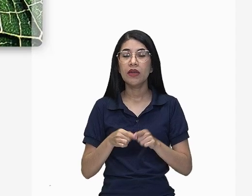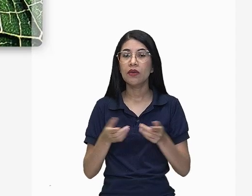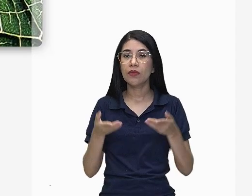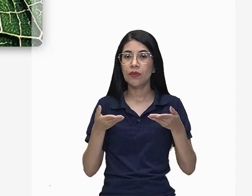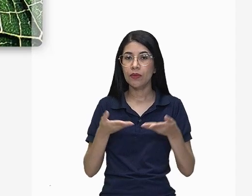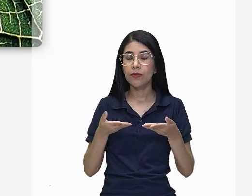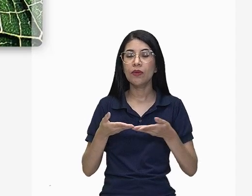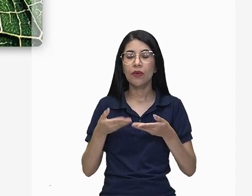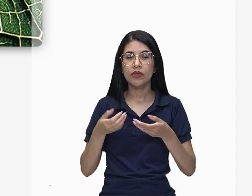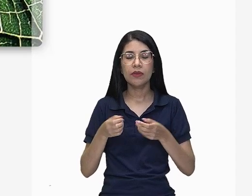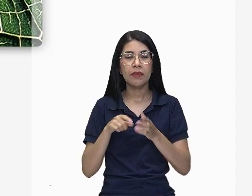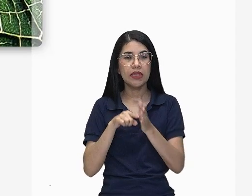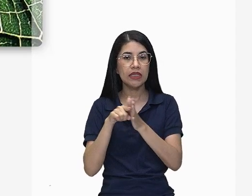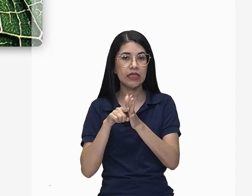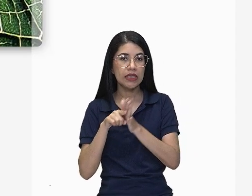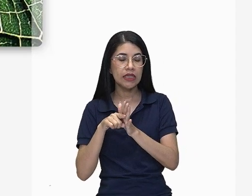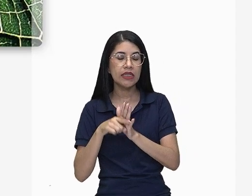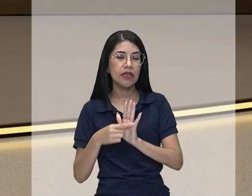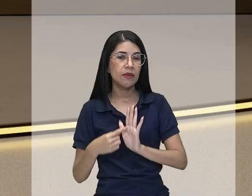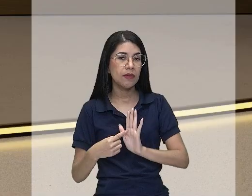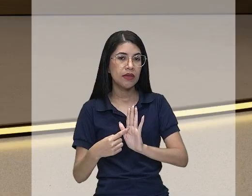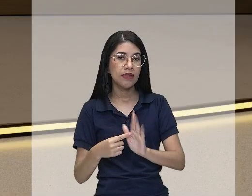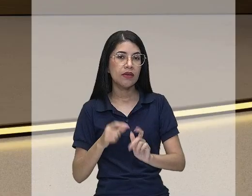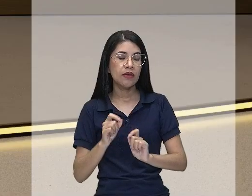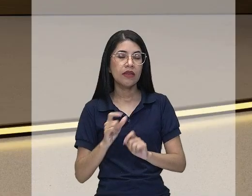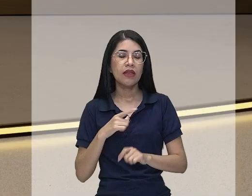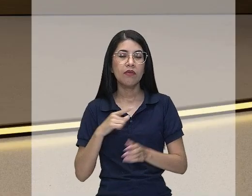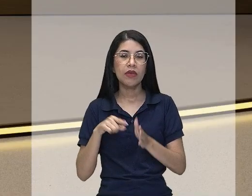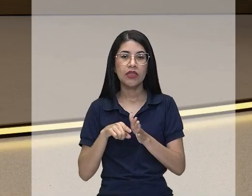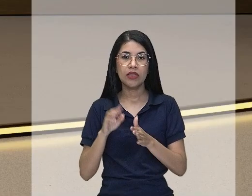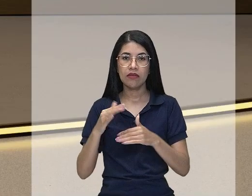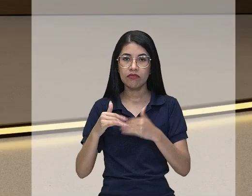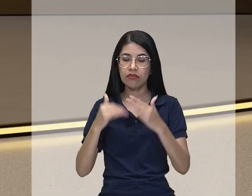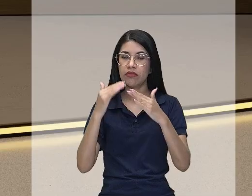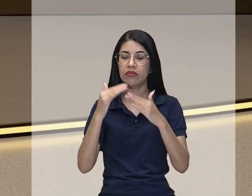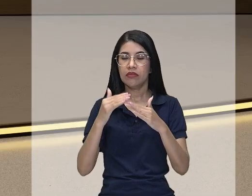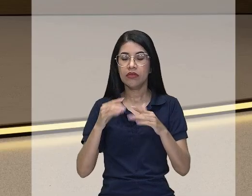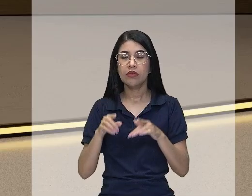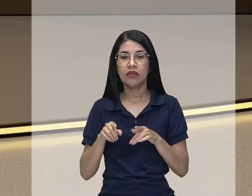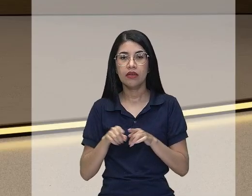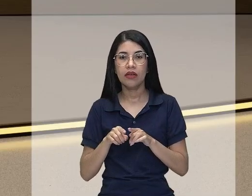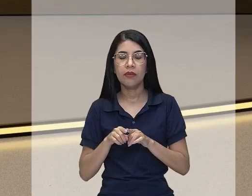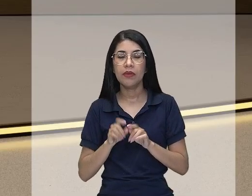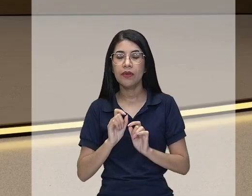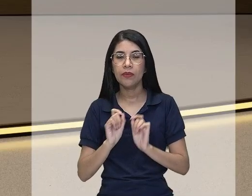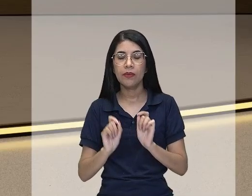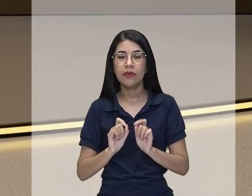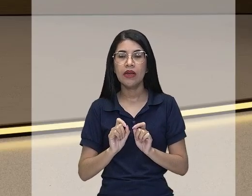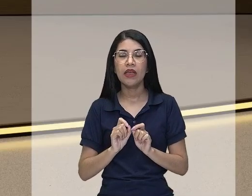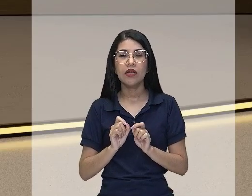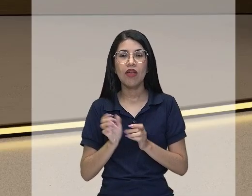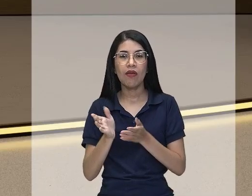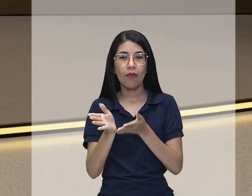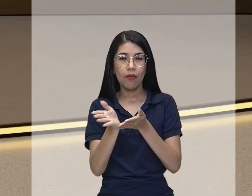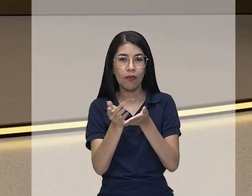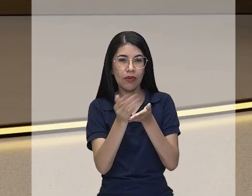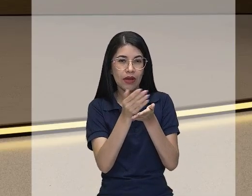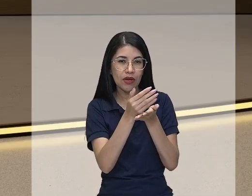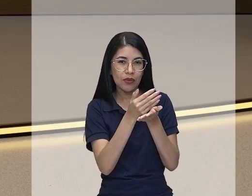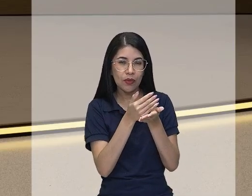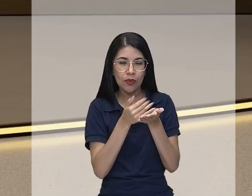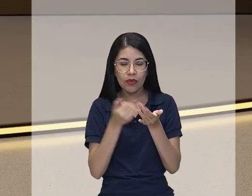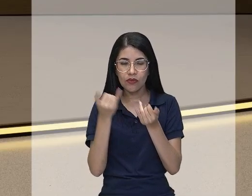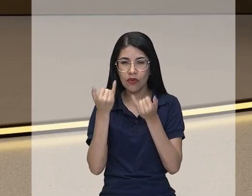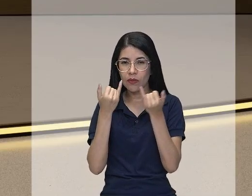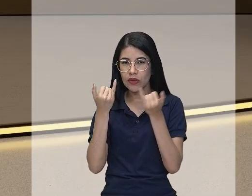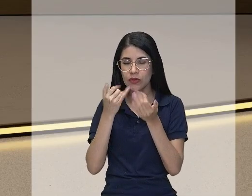que hoje a gente tem uma pesquisa mais avançada sobre isso, né? Em questão de catalogar cada